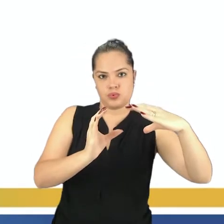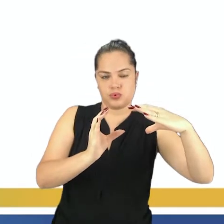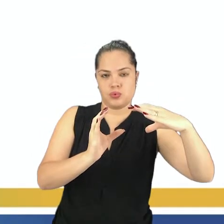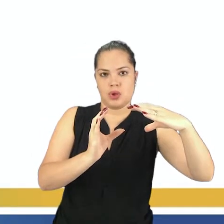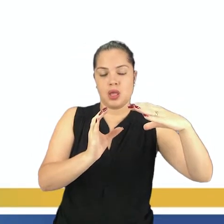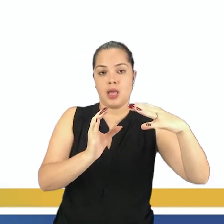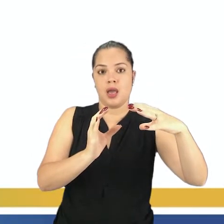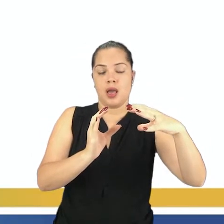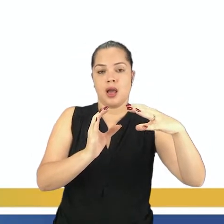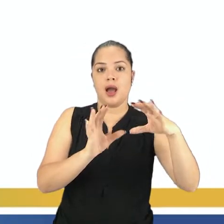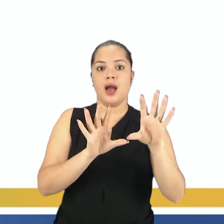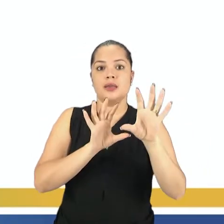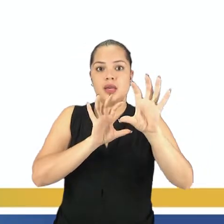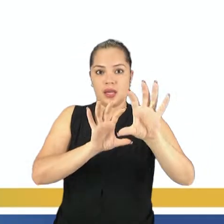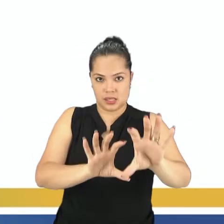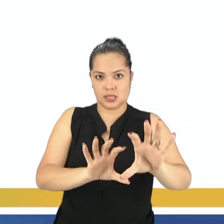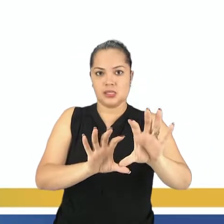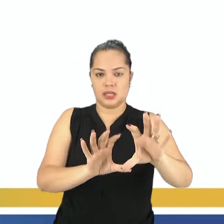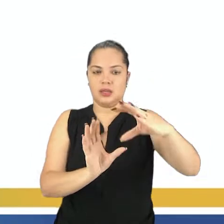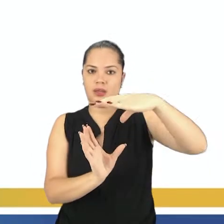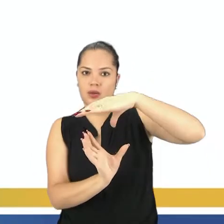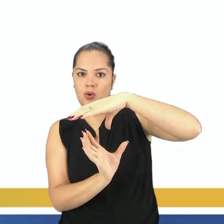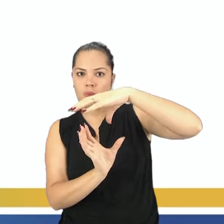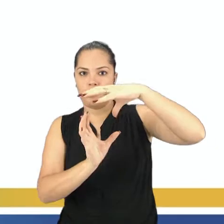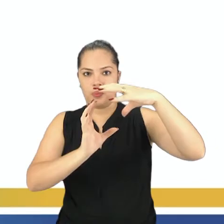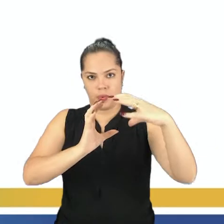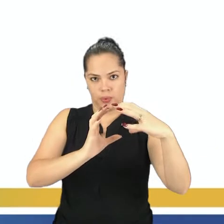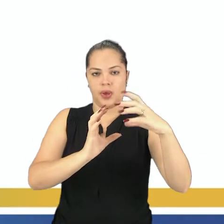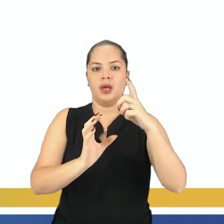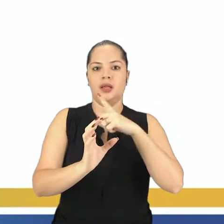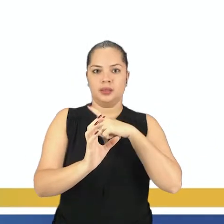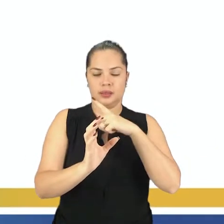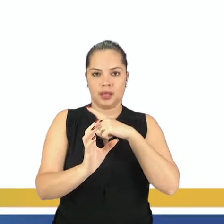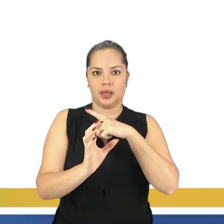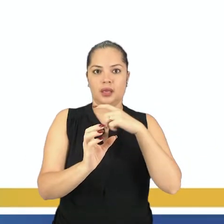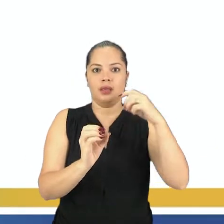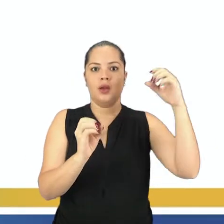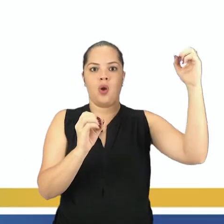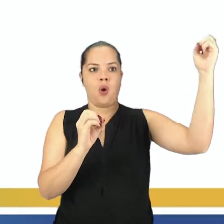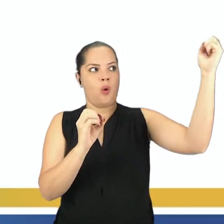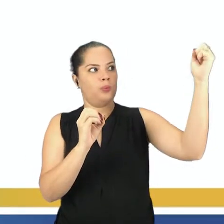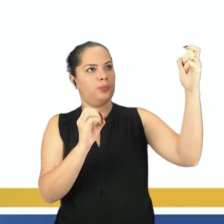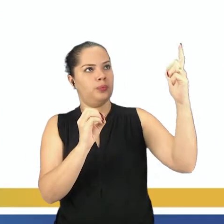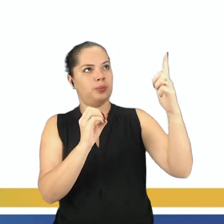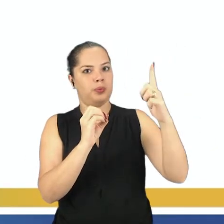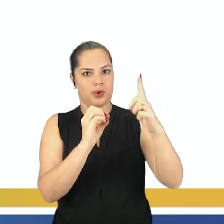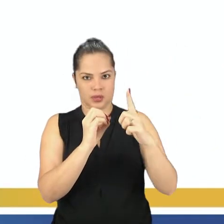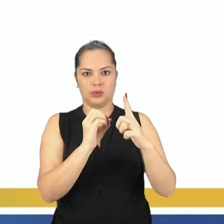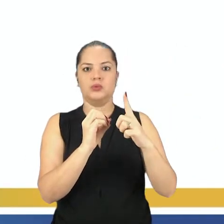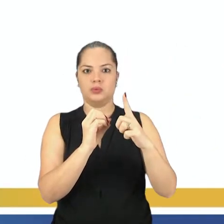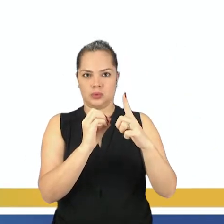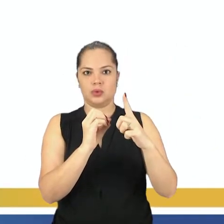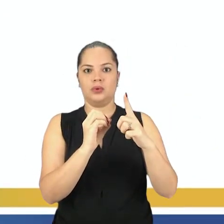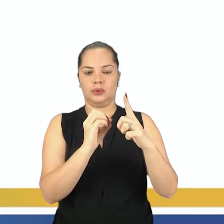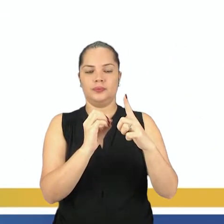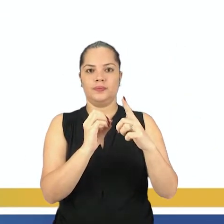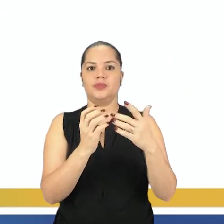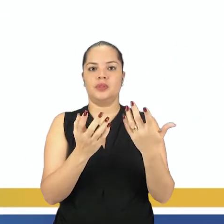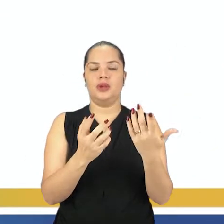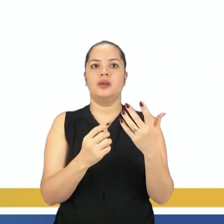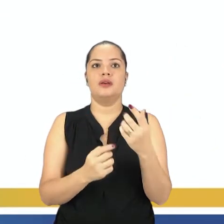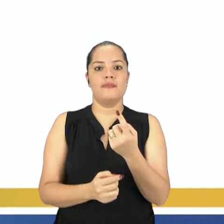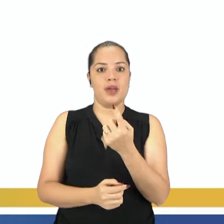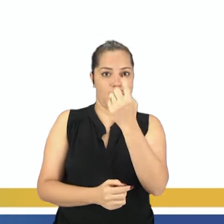que esse hemisfério que está inclinado receba maior incidência de raios solares, tá bom? Então, observe na